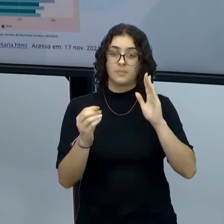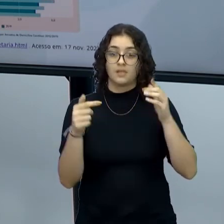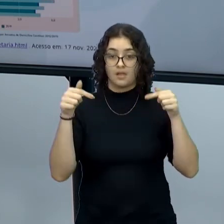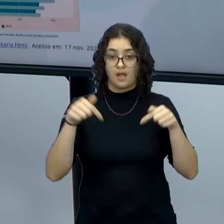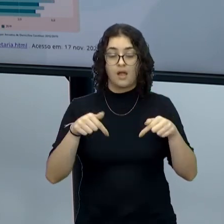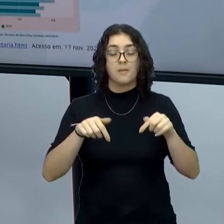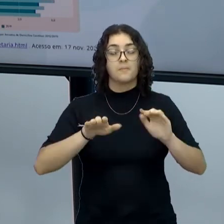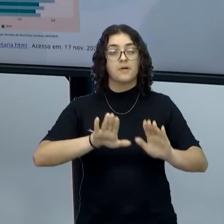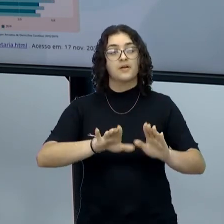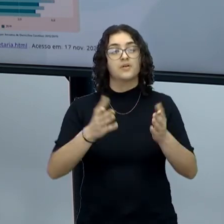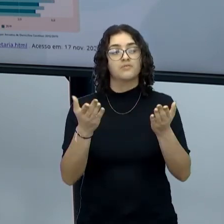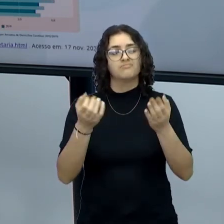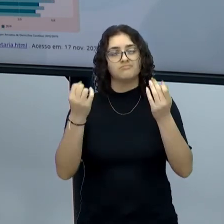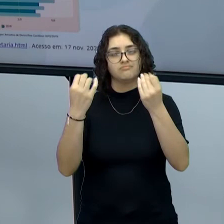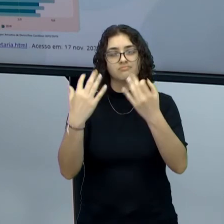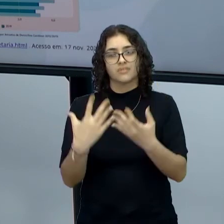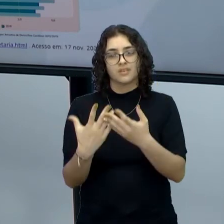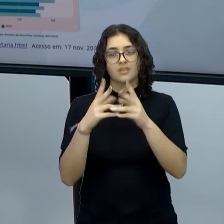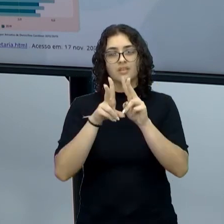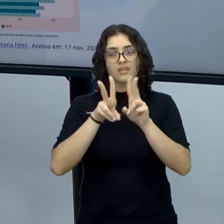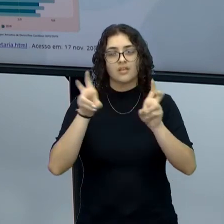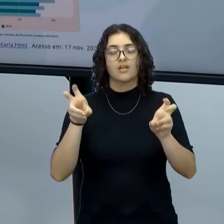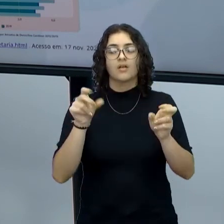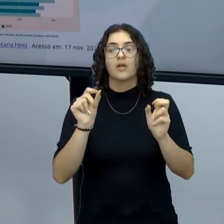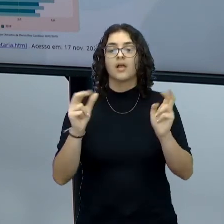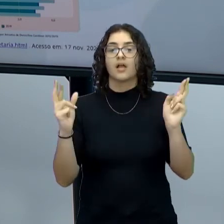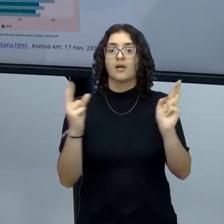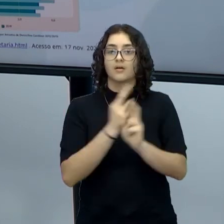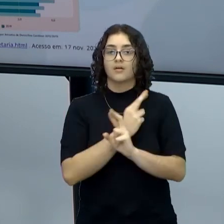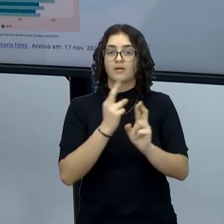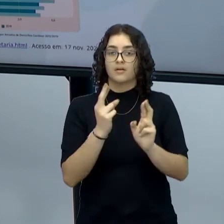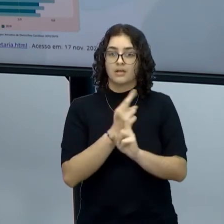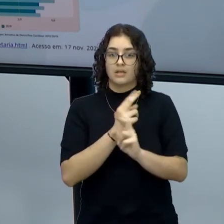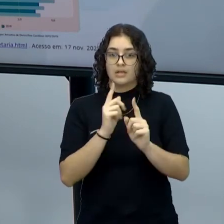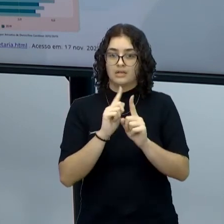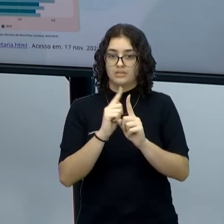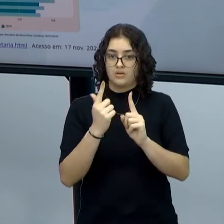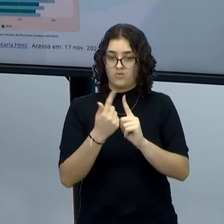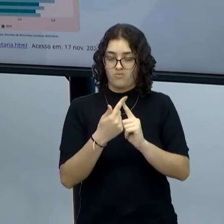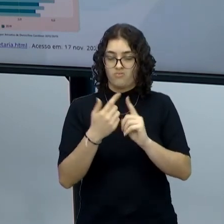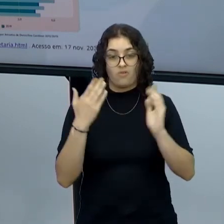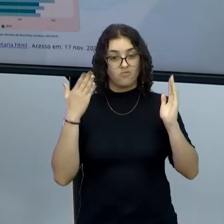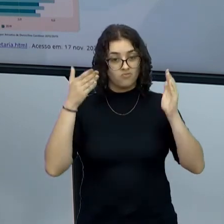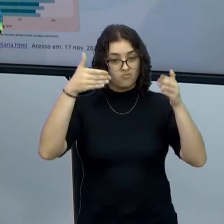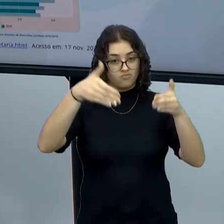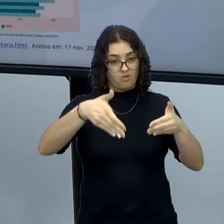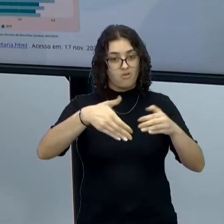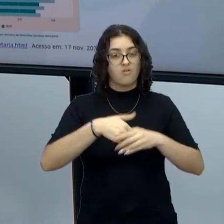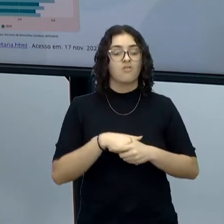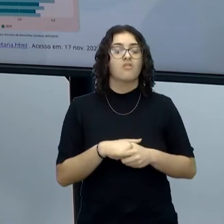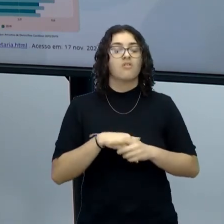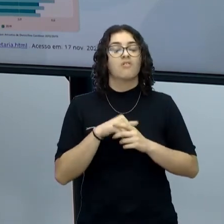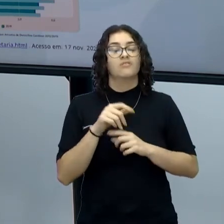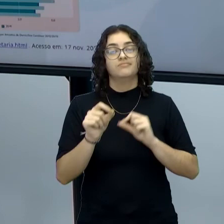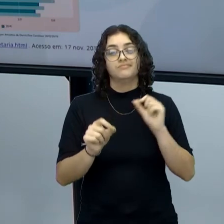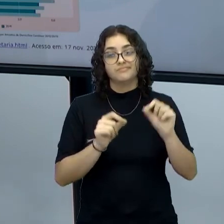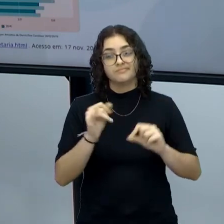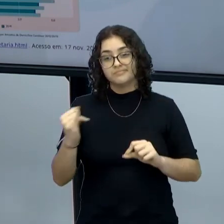gente aqui está falando de um assunto mais relacionado à geografia, eu acho importante